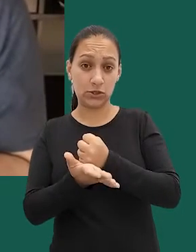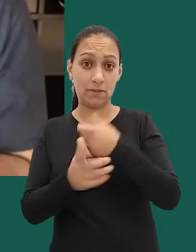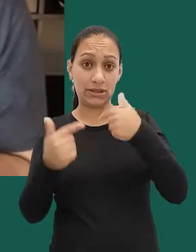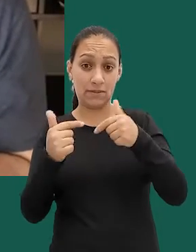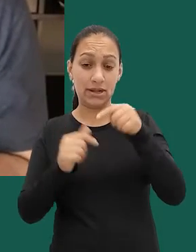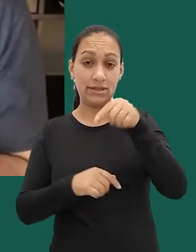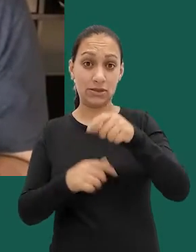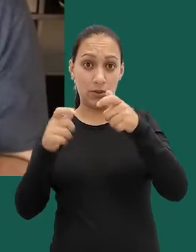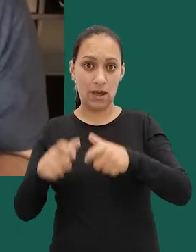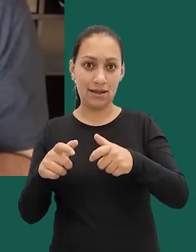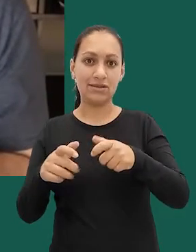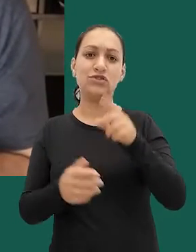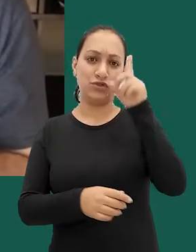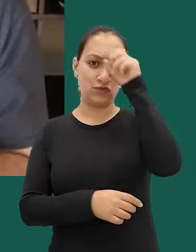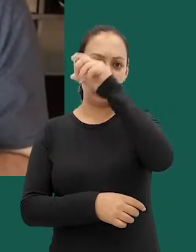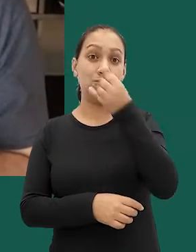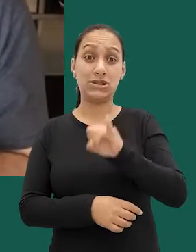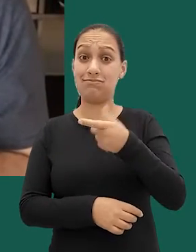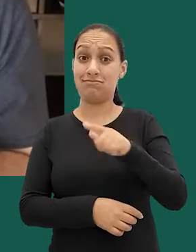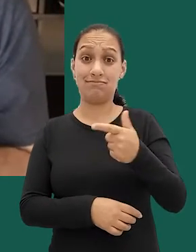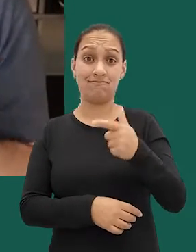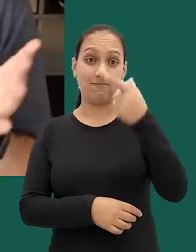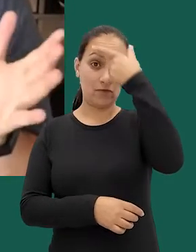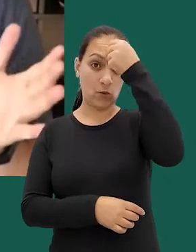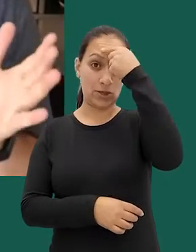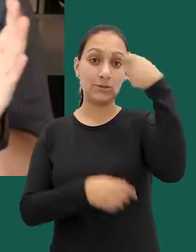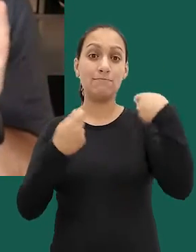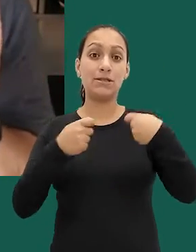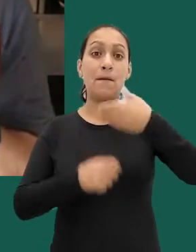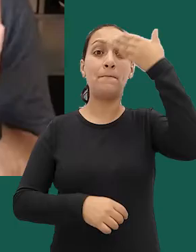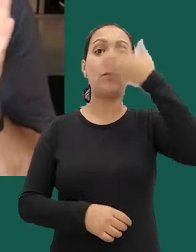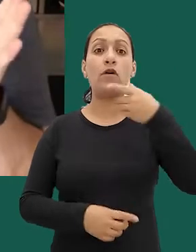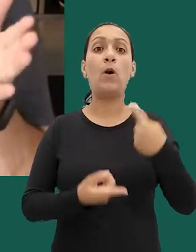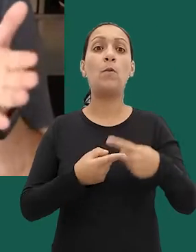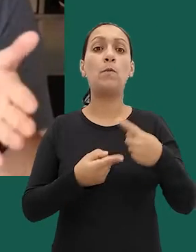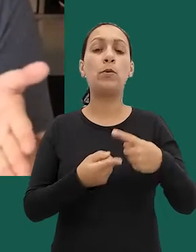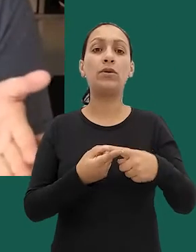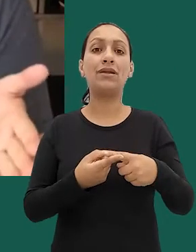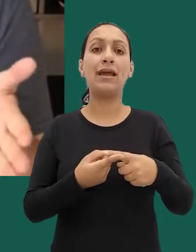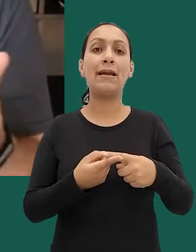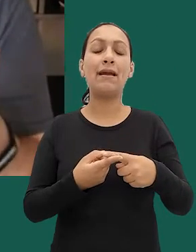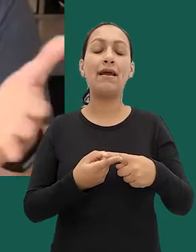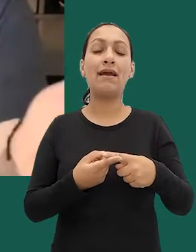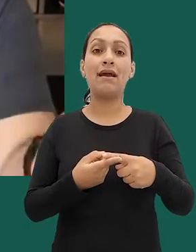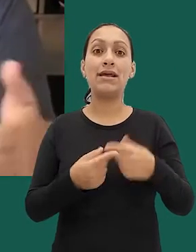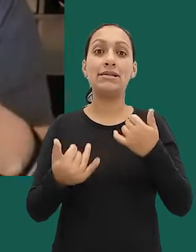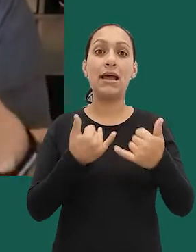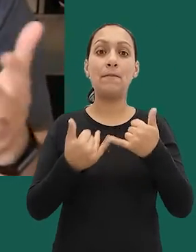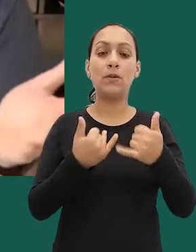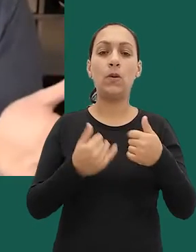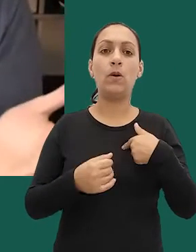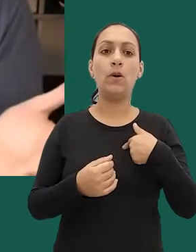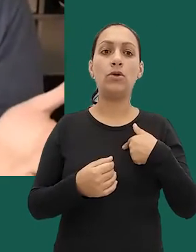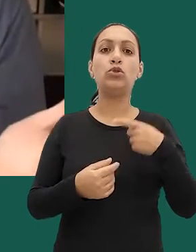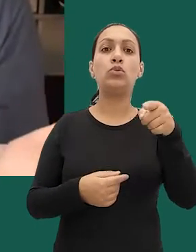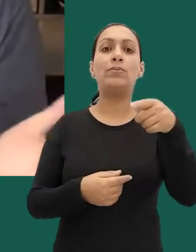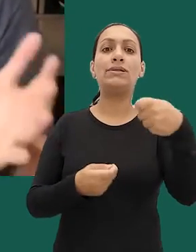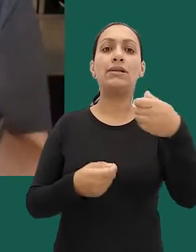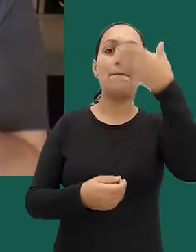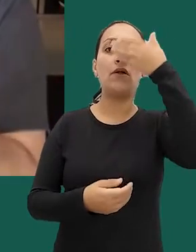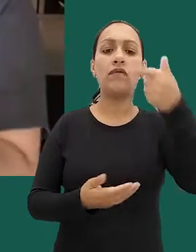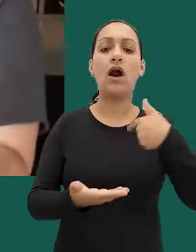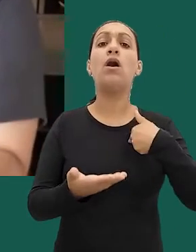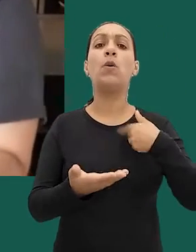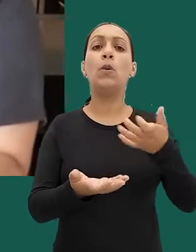difícil se você não tiver uma faculdade. Você tem que provar, por exemplo, por que a gente tem que te contratar, você brasileiro vindo de qualquer